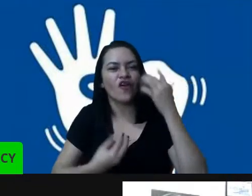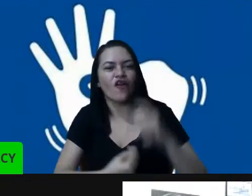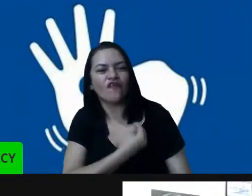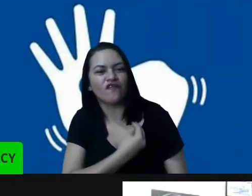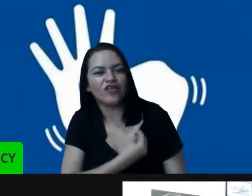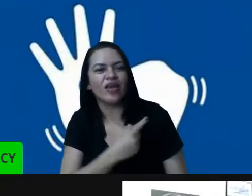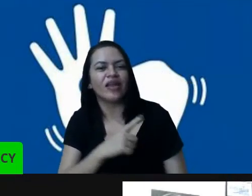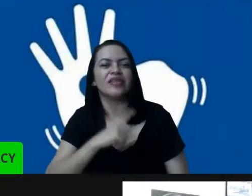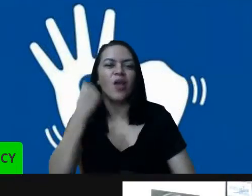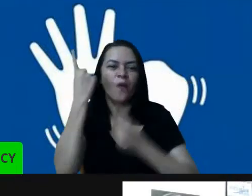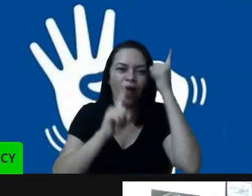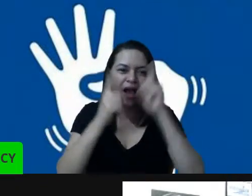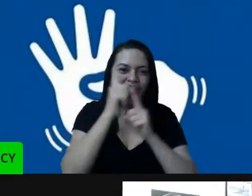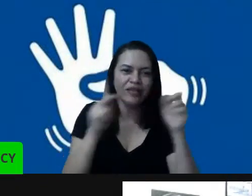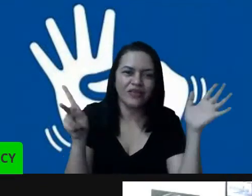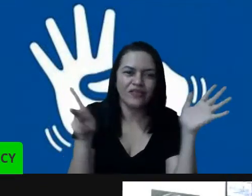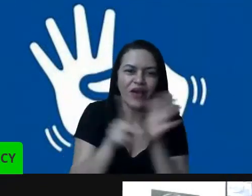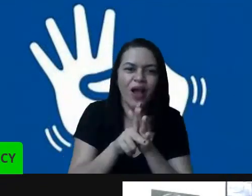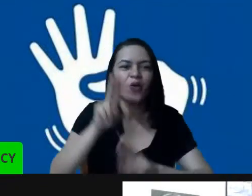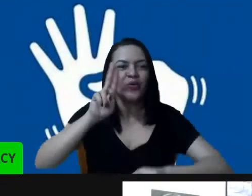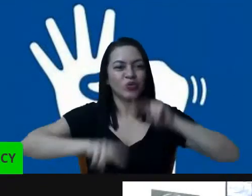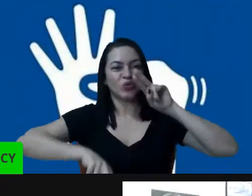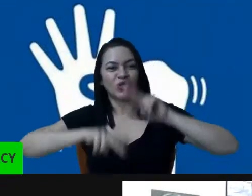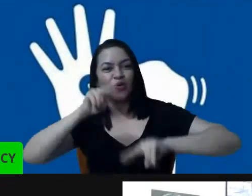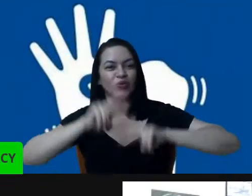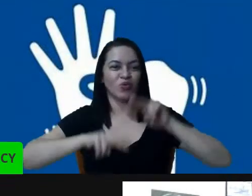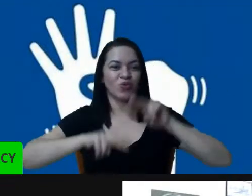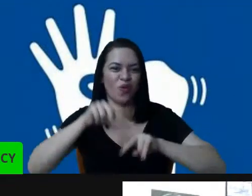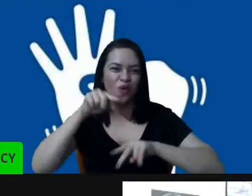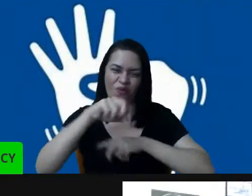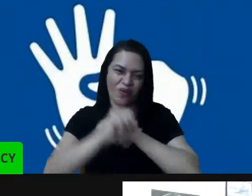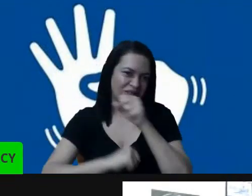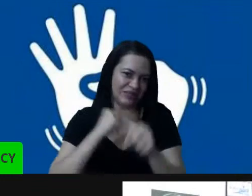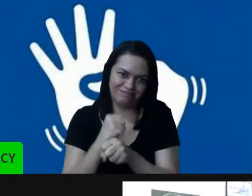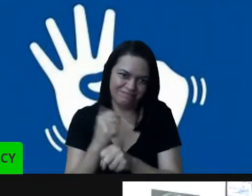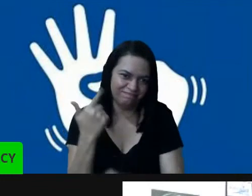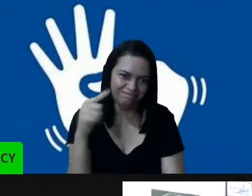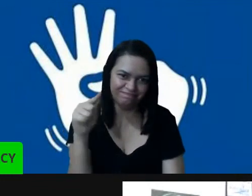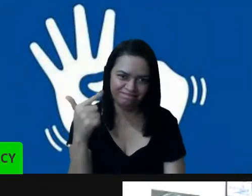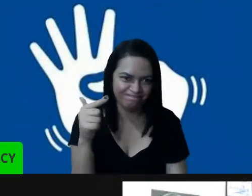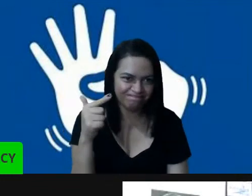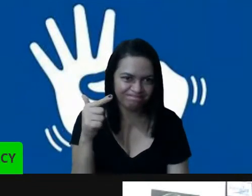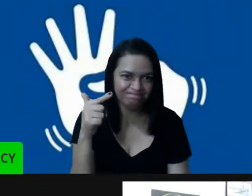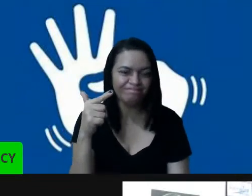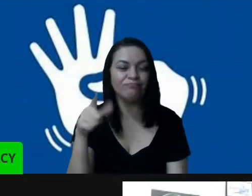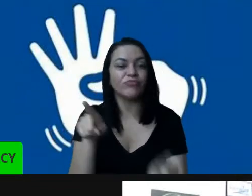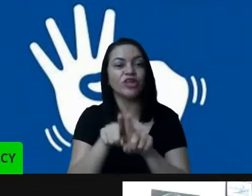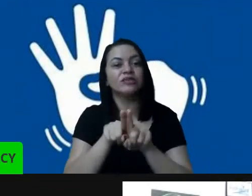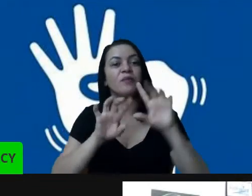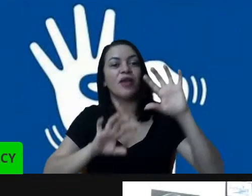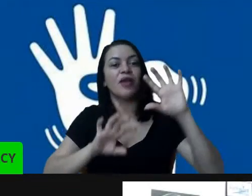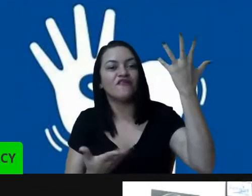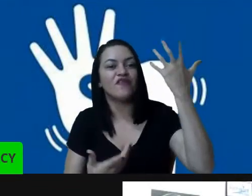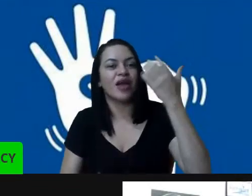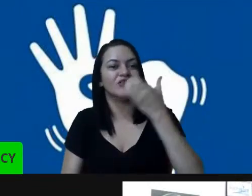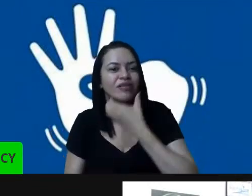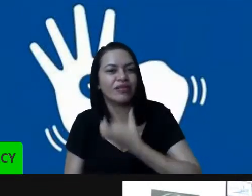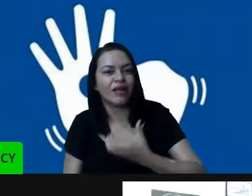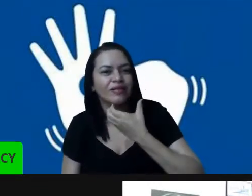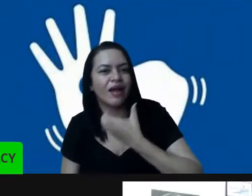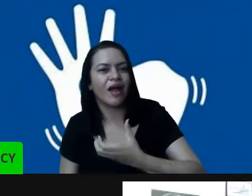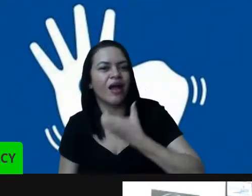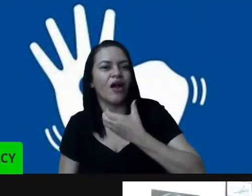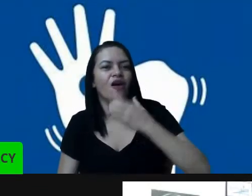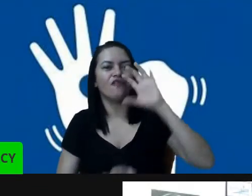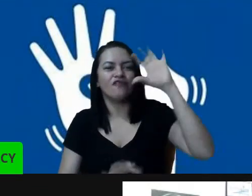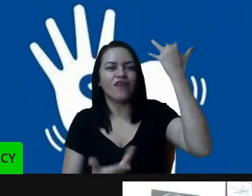tem o nosso São João, que esse ano não vai ter, e também as festas de Natal, de final de ano, todas